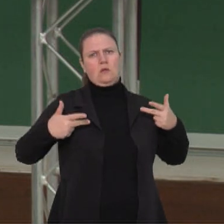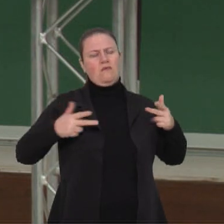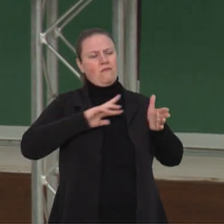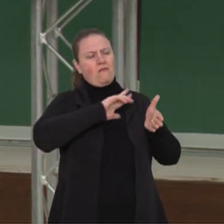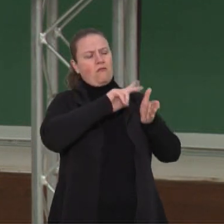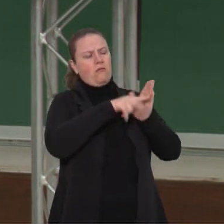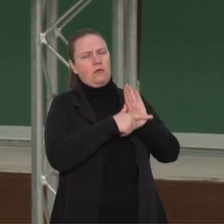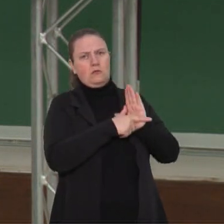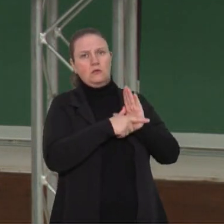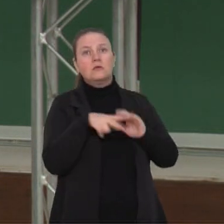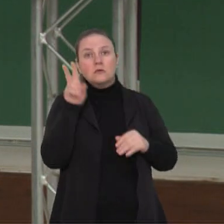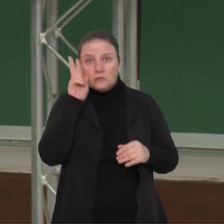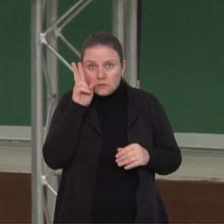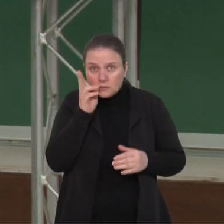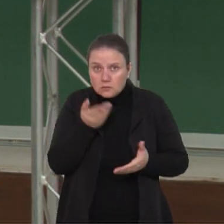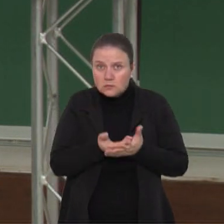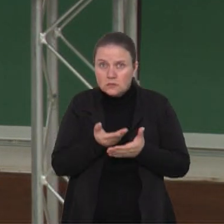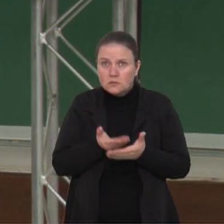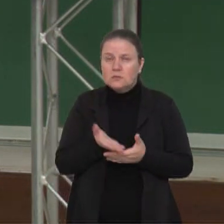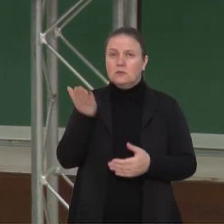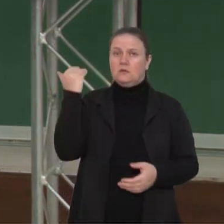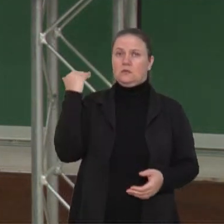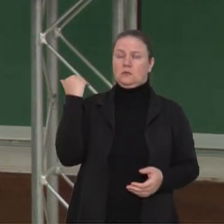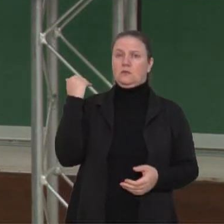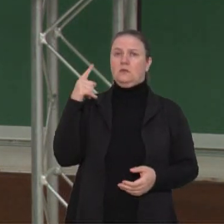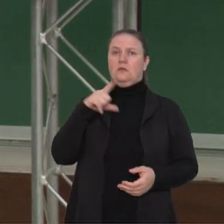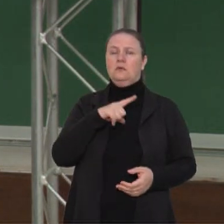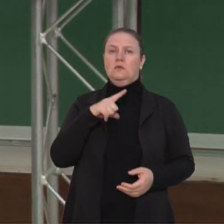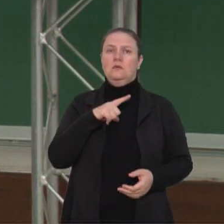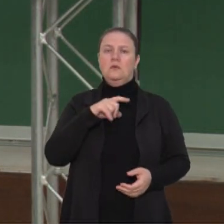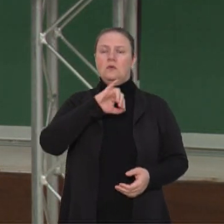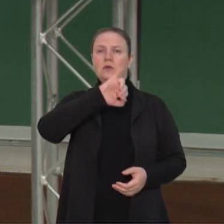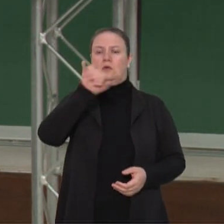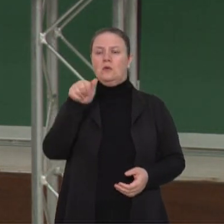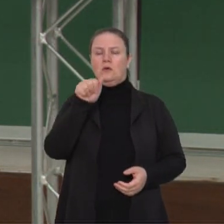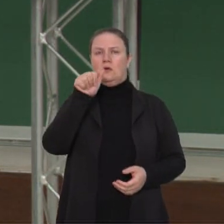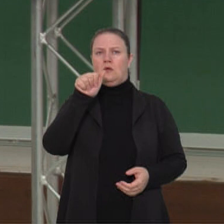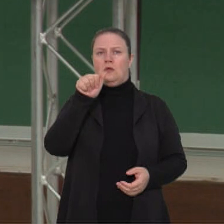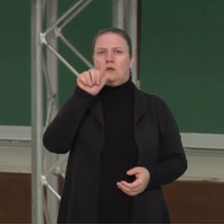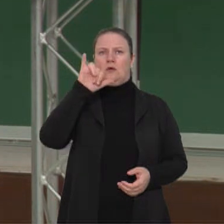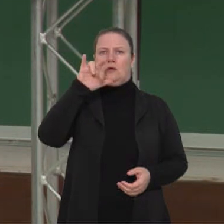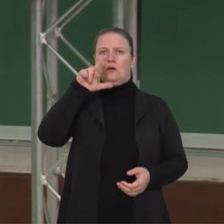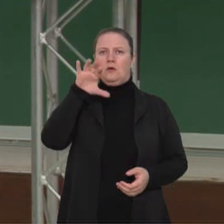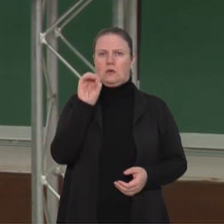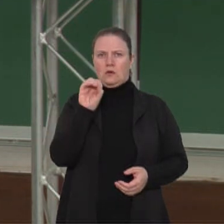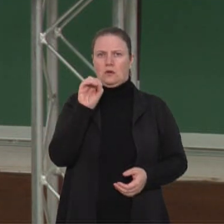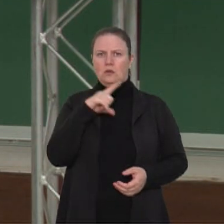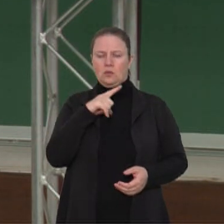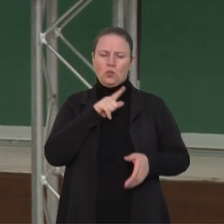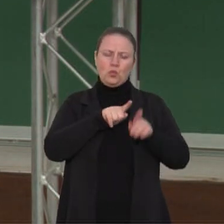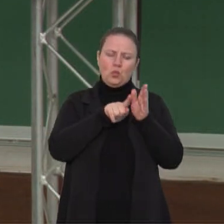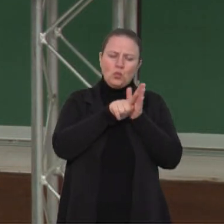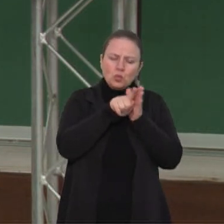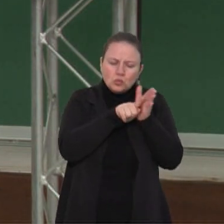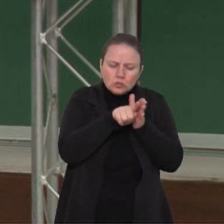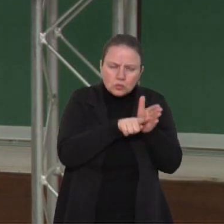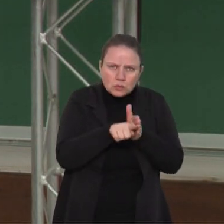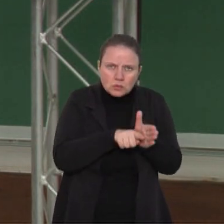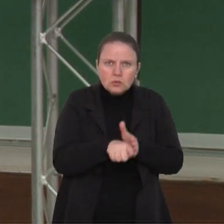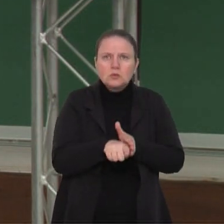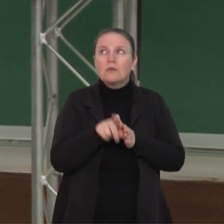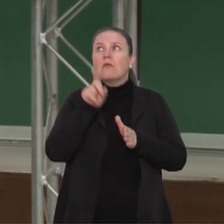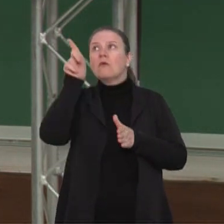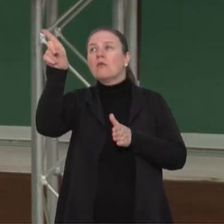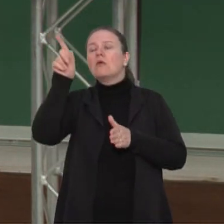aula passada que o Dr. Jairo Bauer, ele trouxe pesquisas que foram feitas lá nos